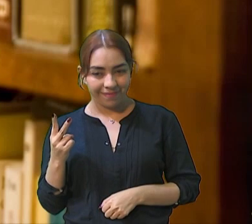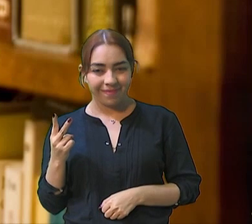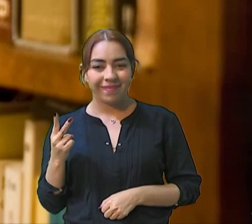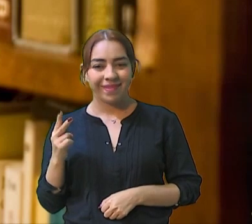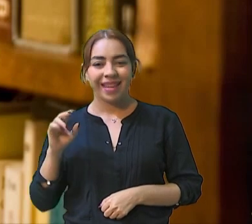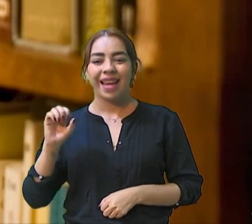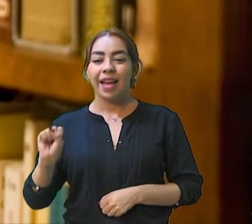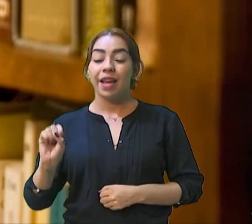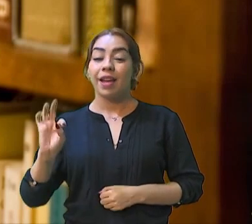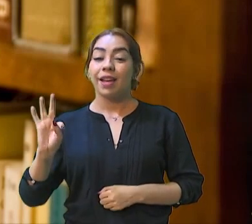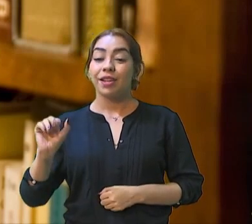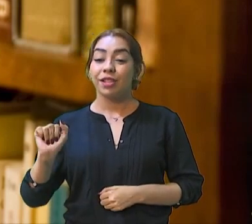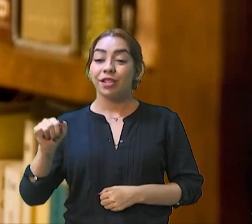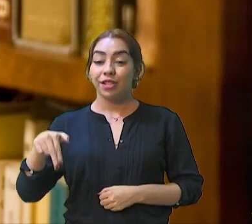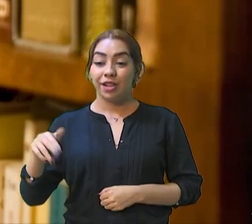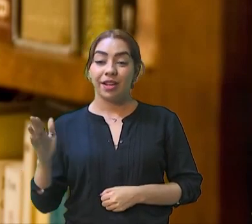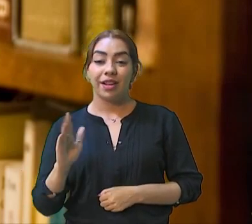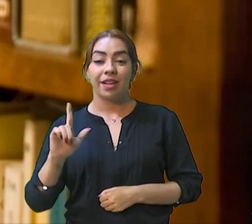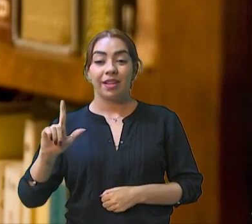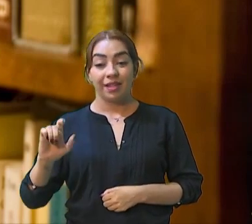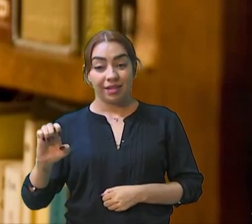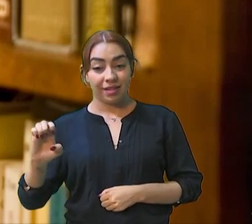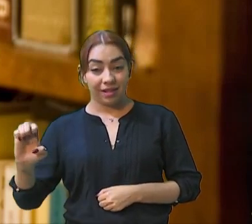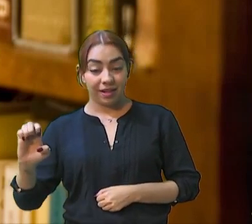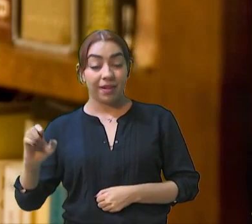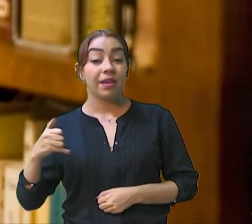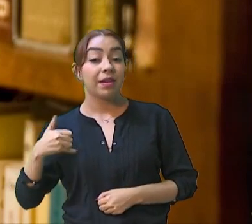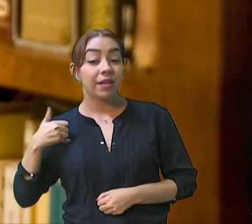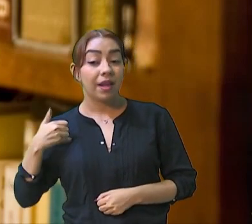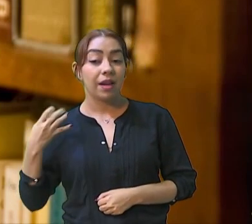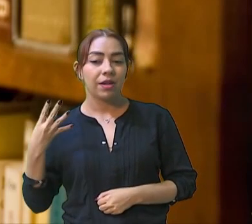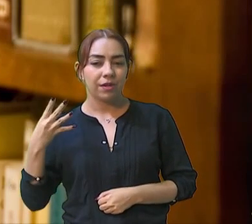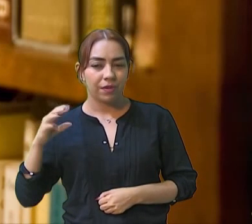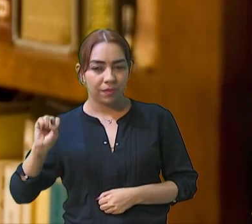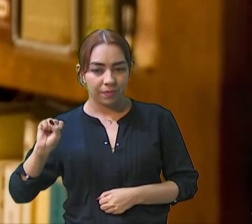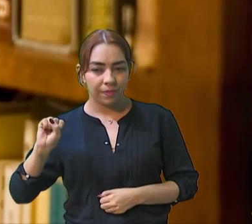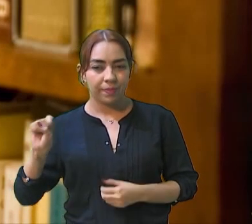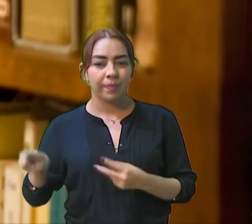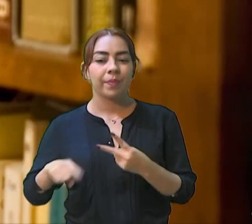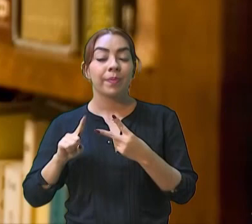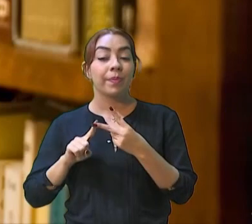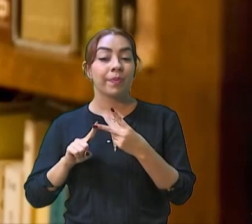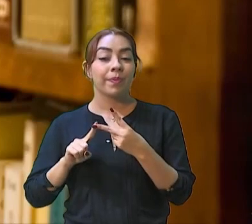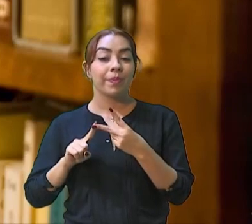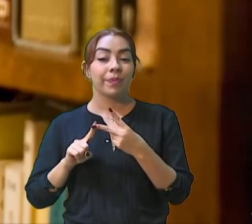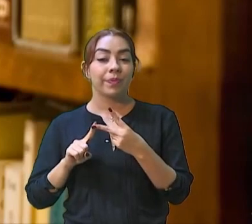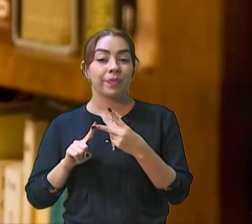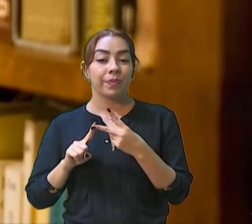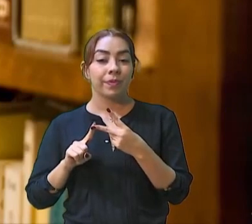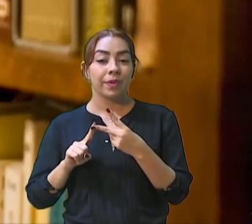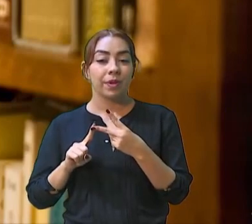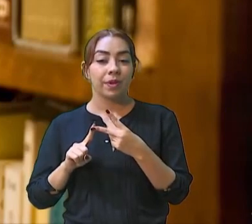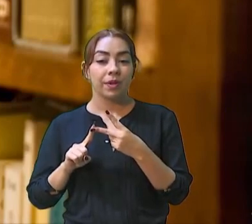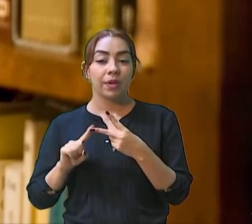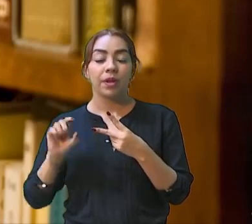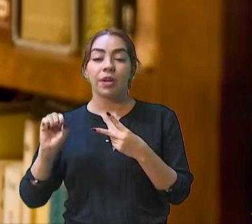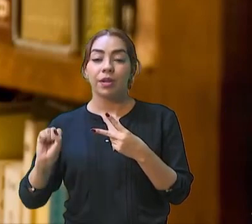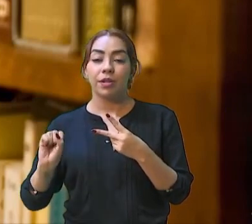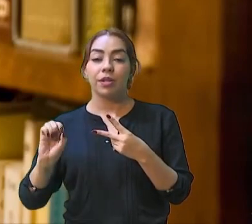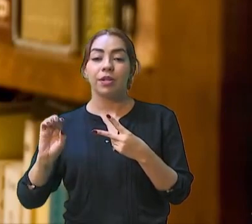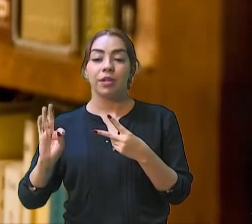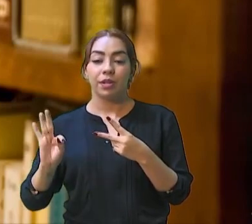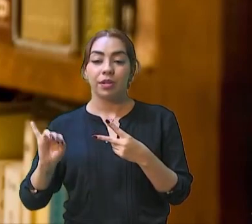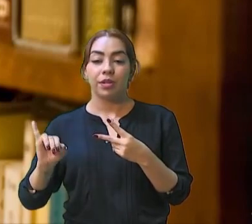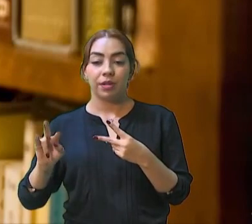Stan Lee, um cara chamado Stan Lee, que na época tinha 40 e poucos anos de idade, e o outro, e o Devin Hitch, era um cara chamado Steve Ditko, que era um